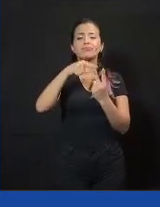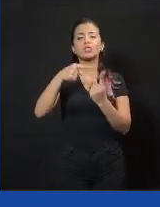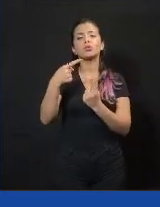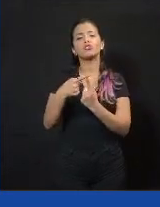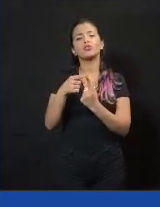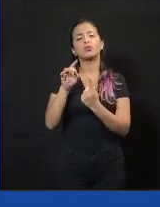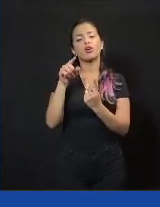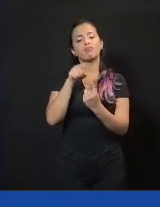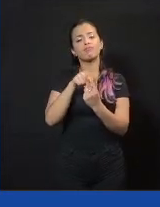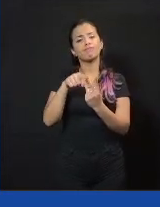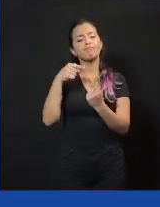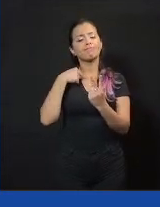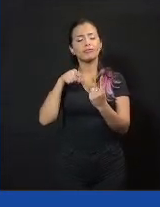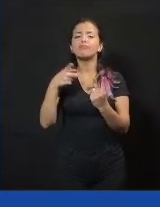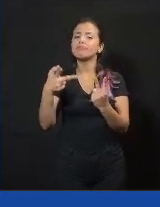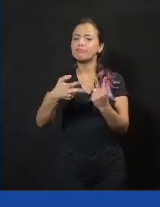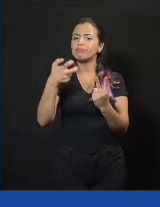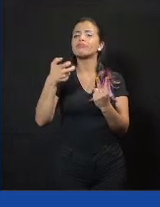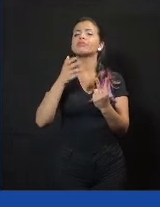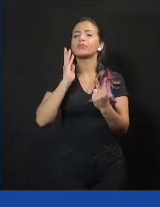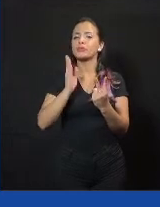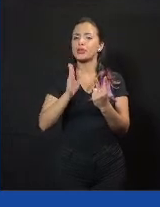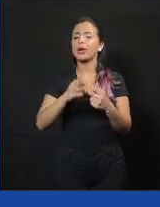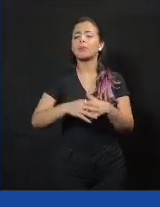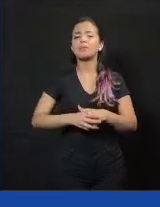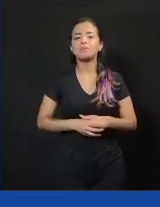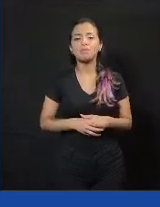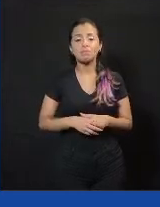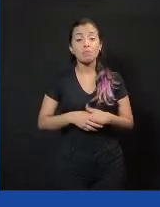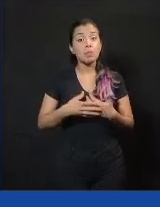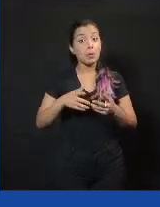da minha visão. Para que as minorias, os